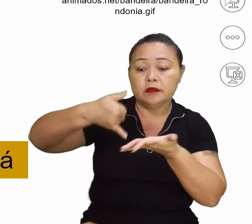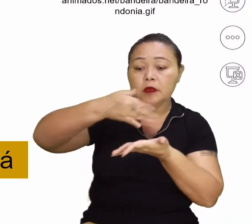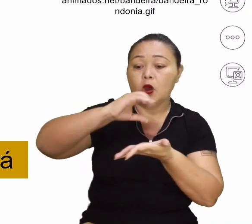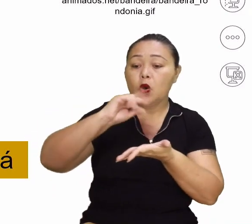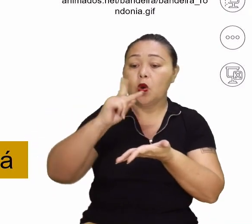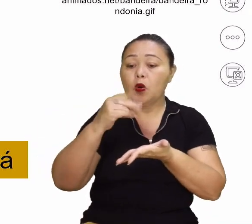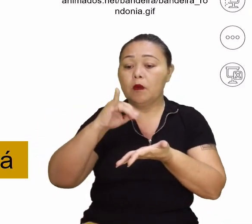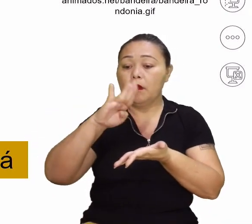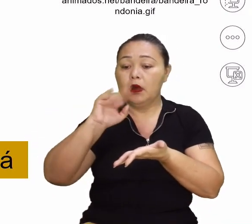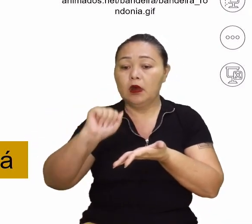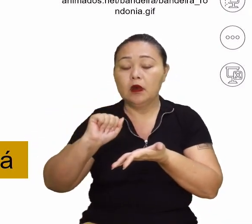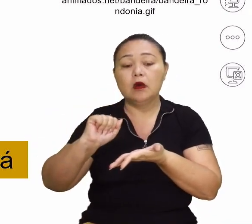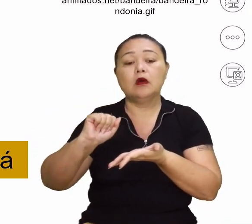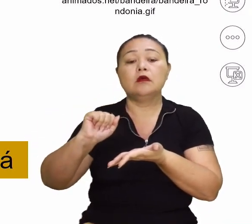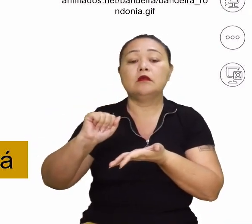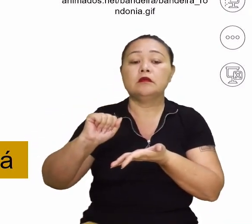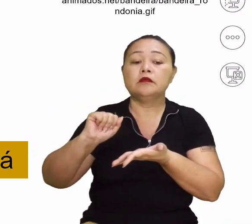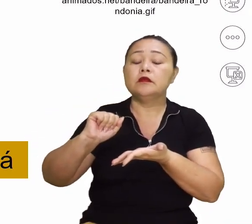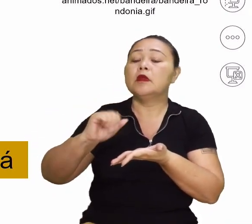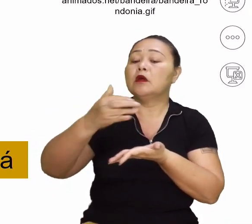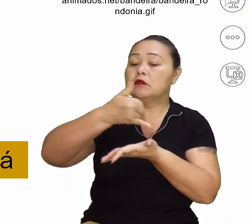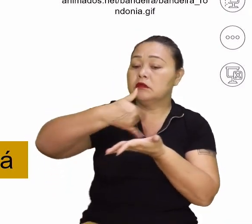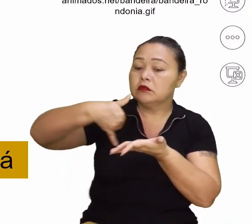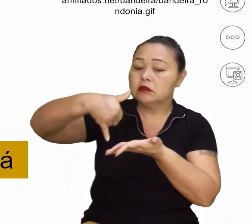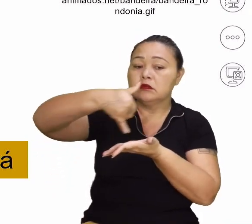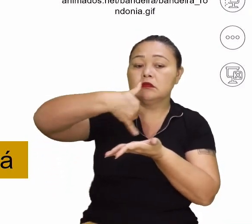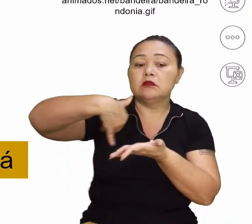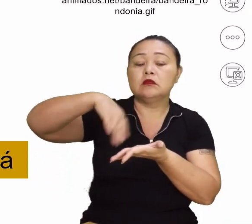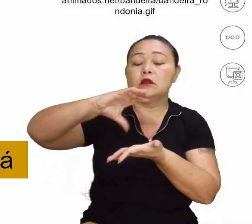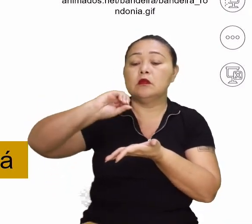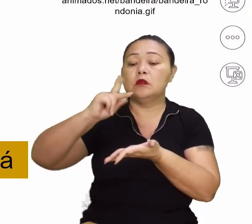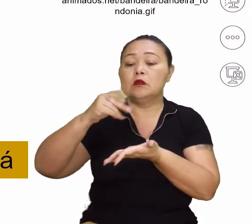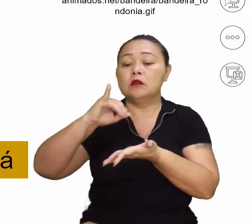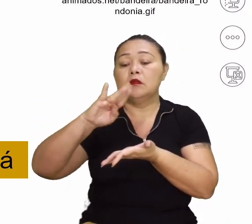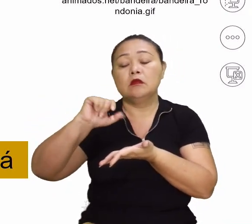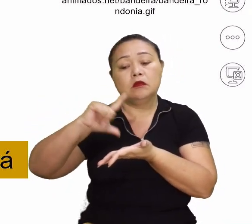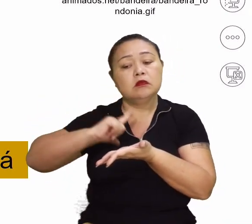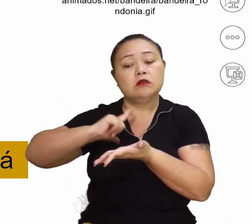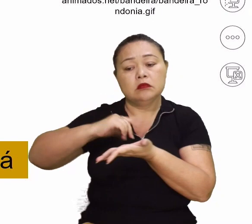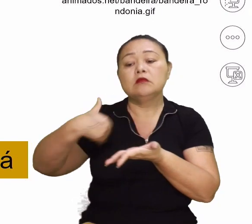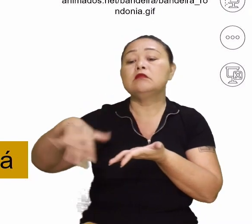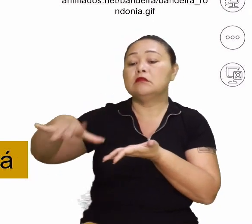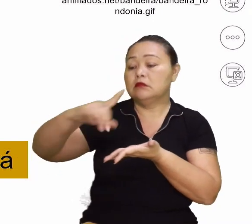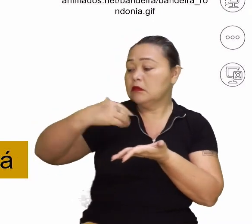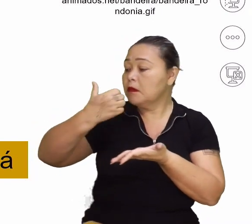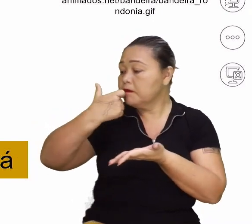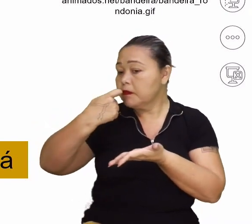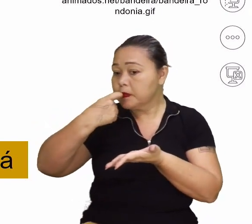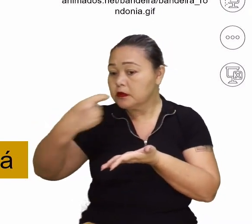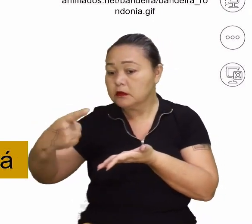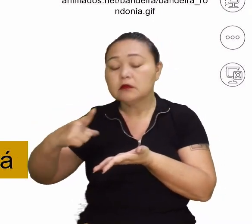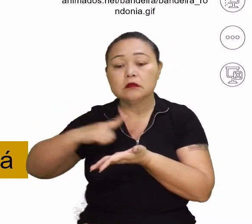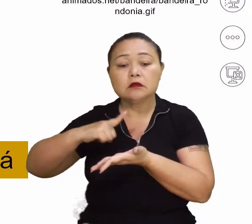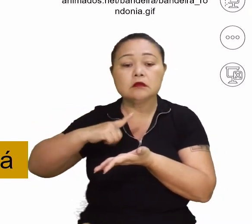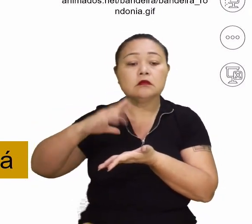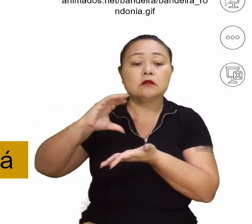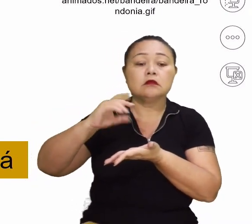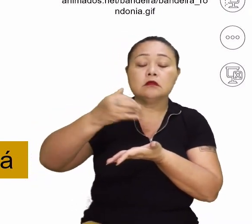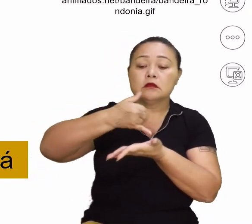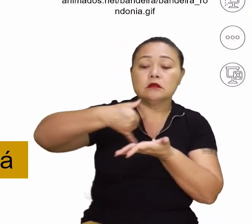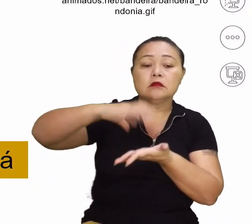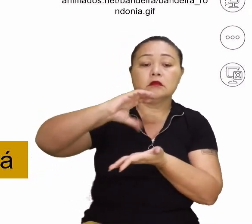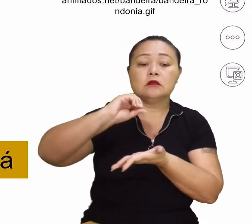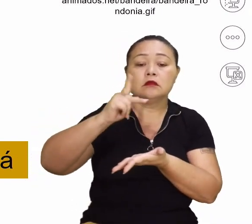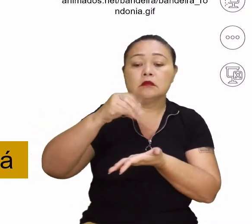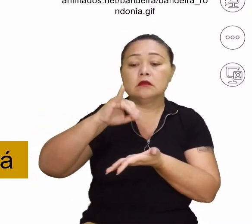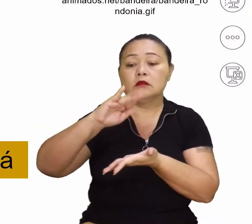copaíba. Professor, o óleo de copaíba tem aqui, professor, aqui perto da minha região. Pois é, esse óleo de